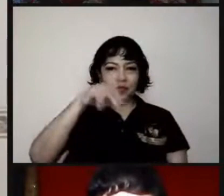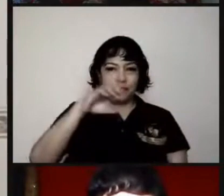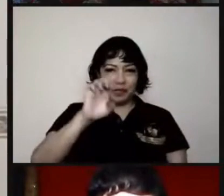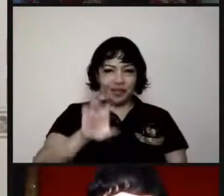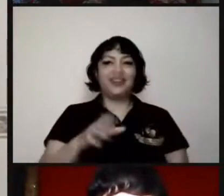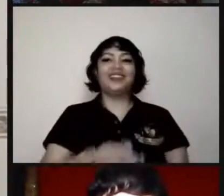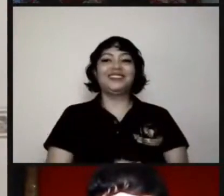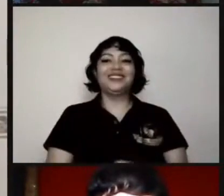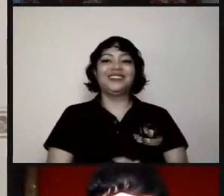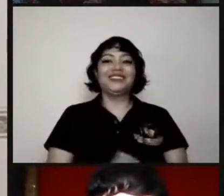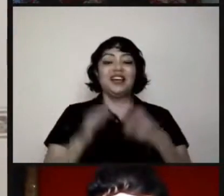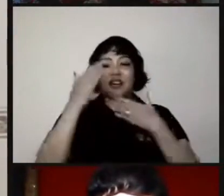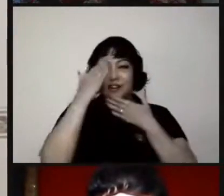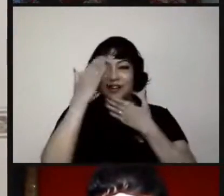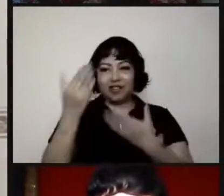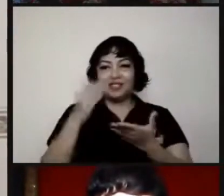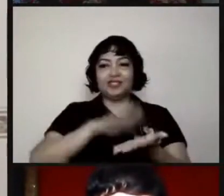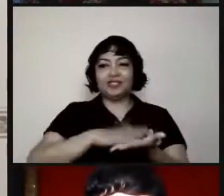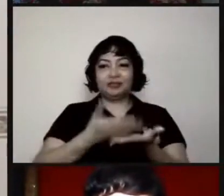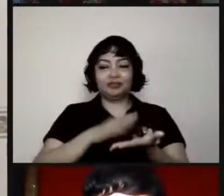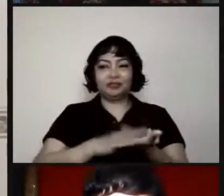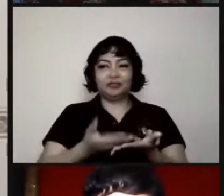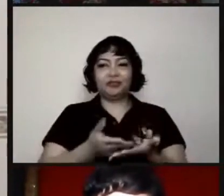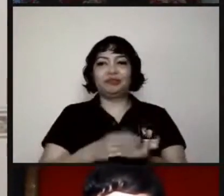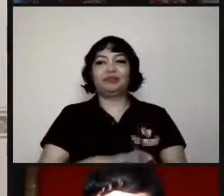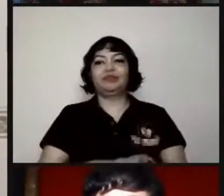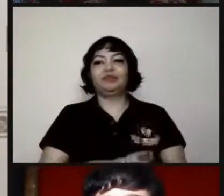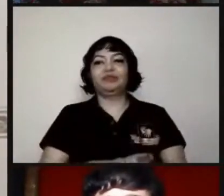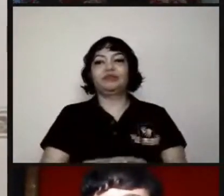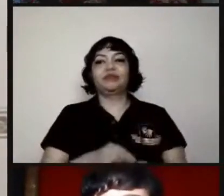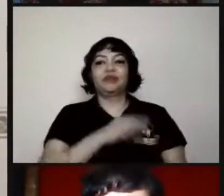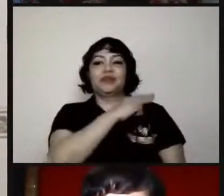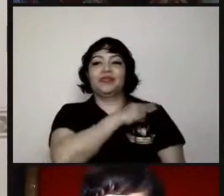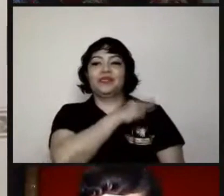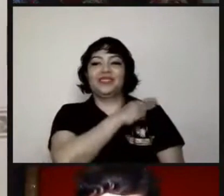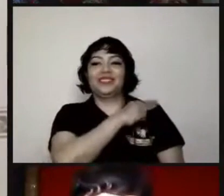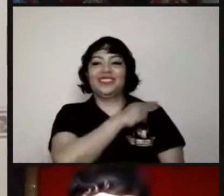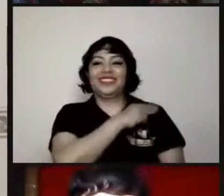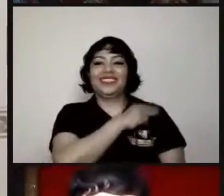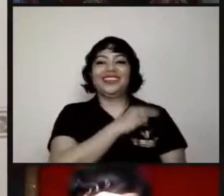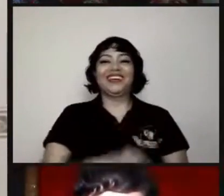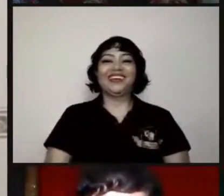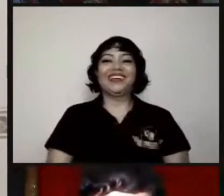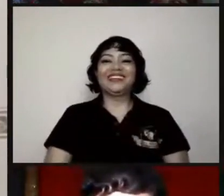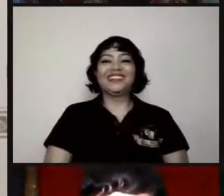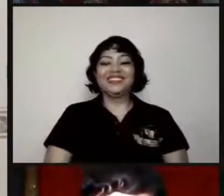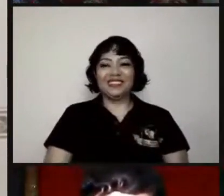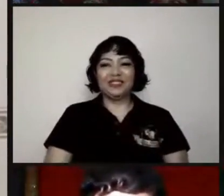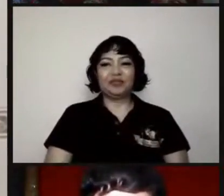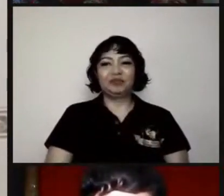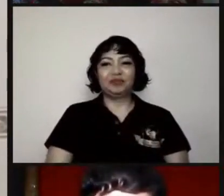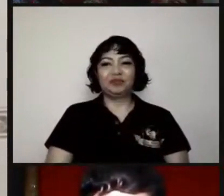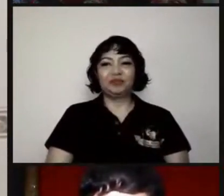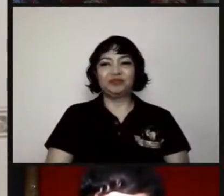Agradecer a nossa querida tradutora de Libras, Maria, que está aí com a gente. Mara Correia. Mara Correia, foi o que eu disse,